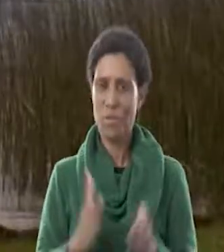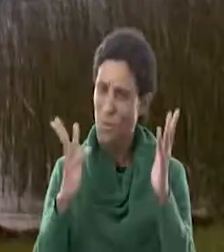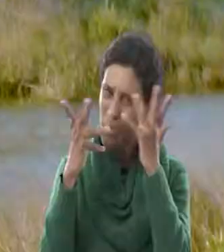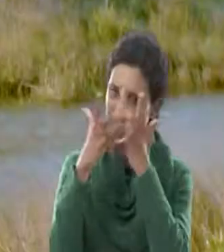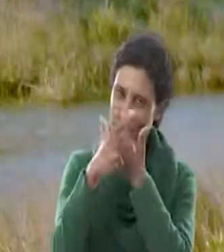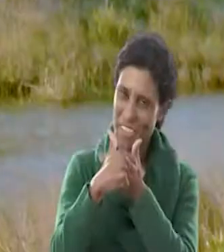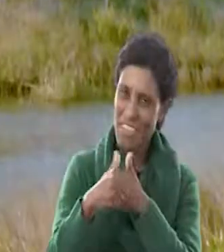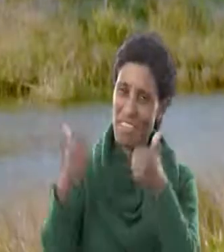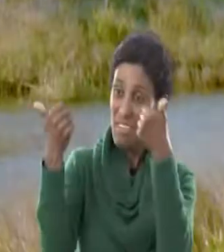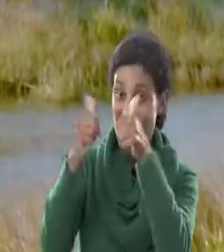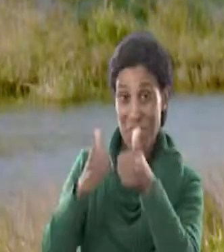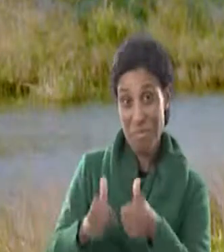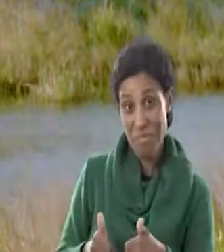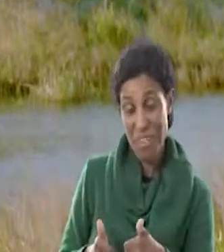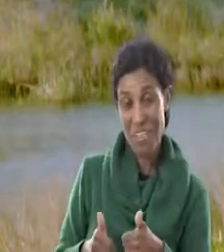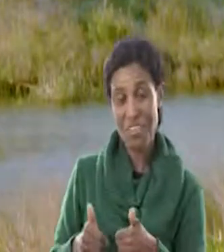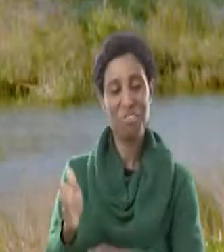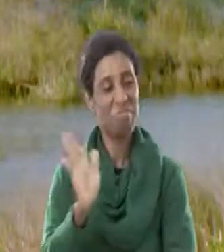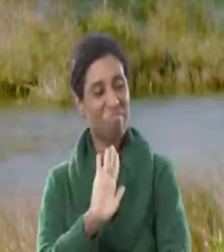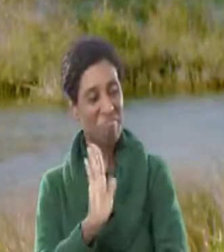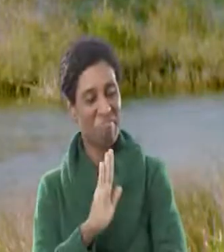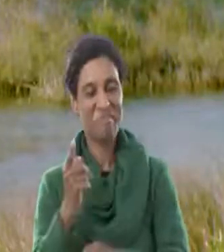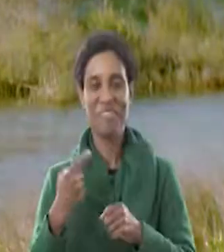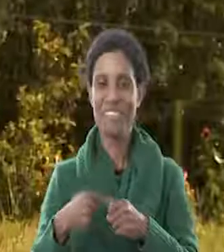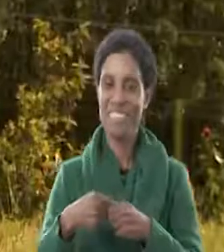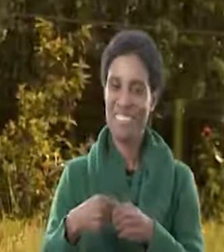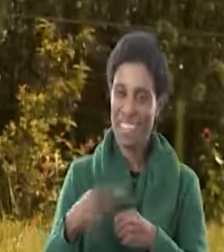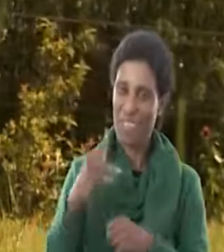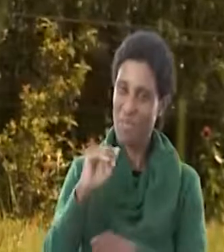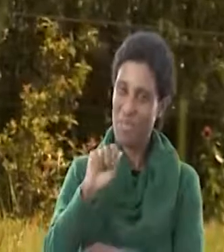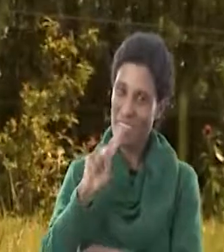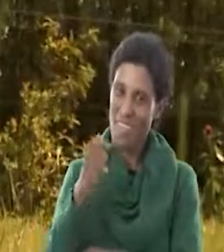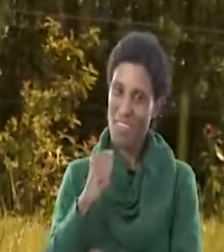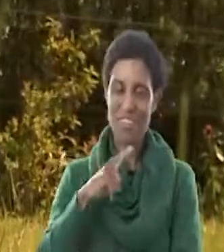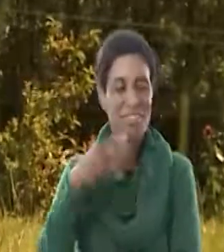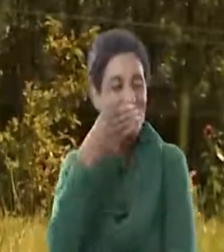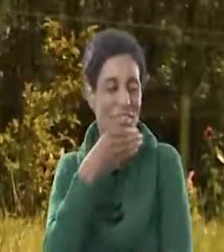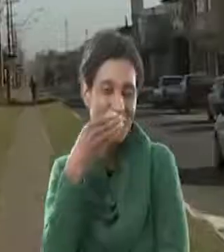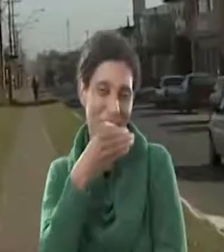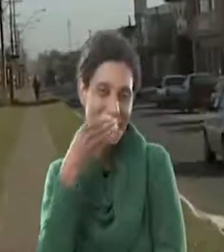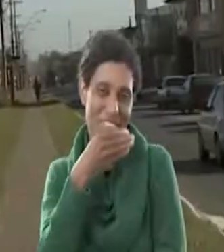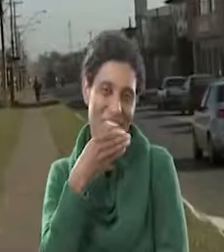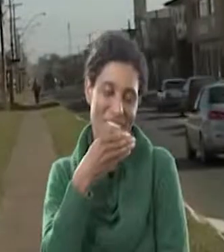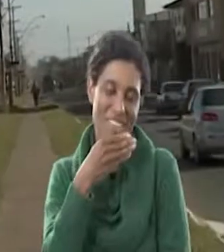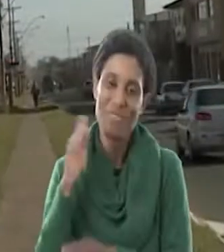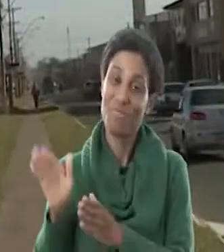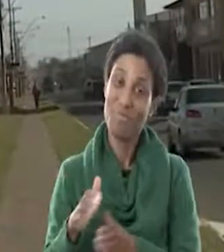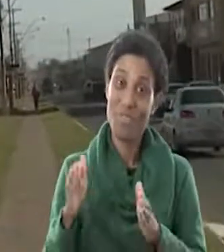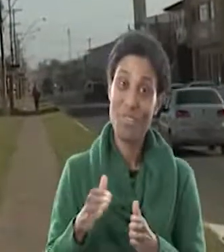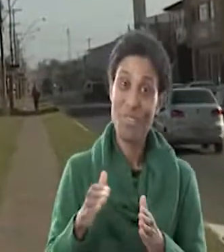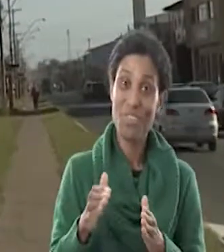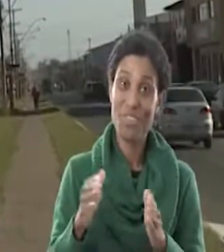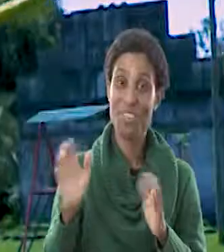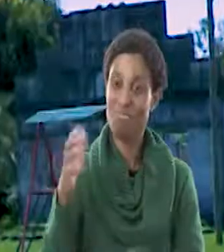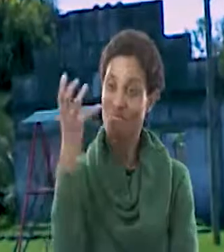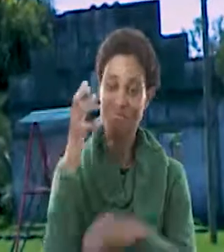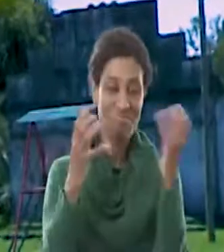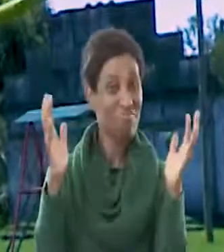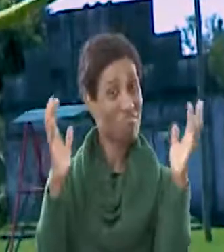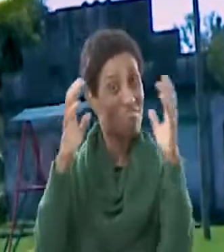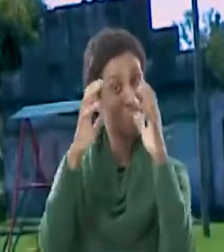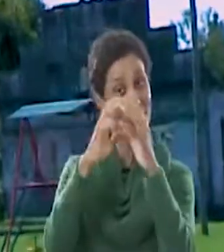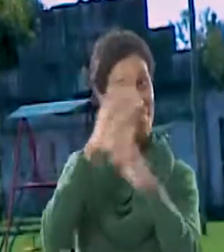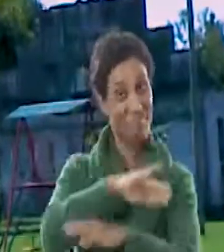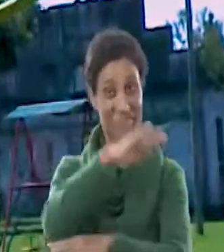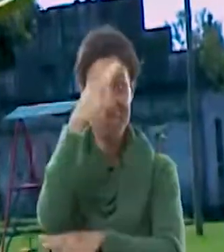E com as lindas imagens, nos despedimos de Balneário Pinhal. E com o doce sabor do mel produzido no Túnel